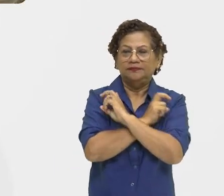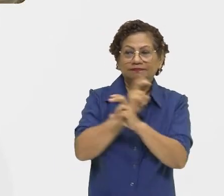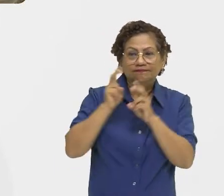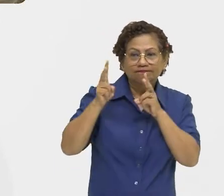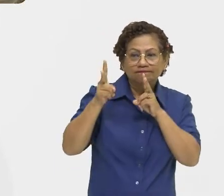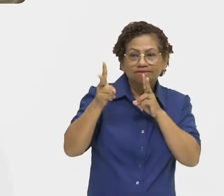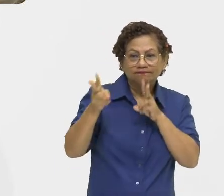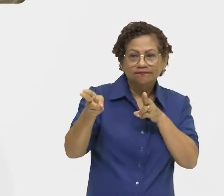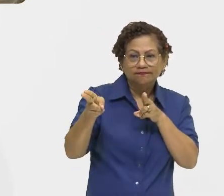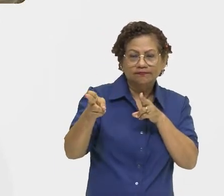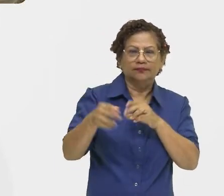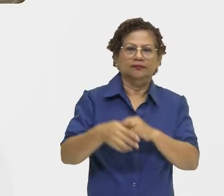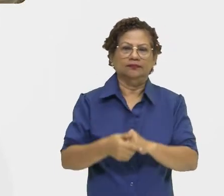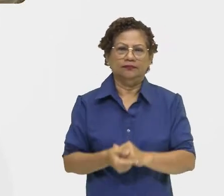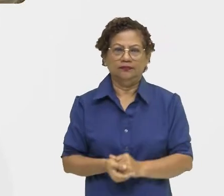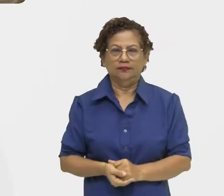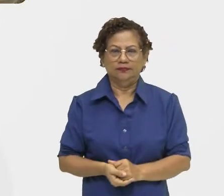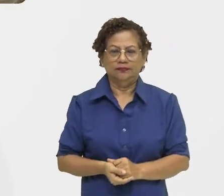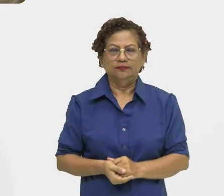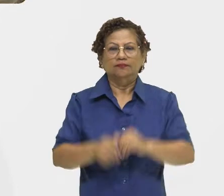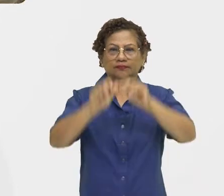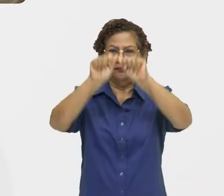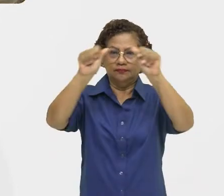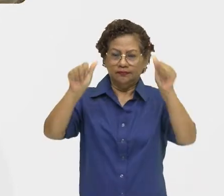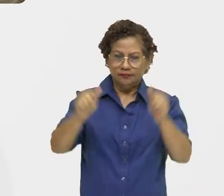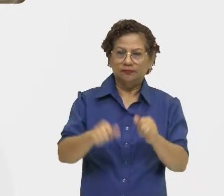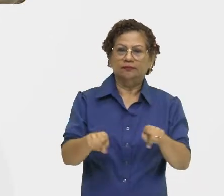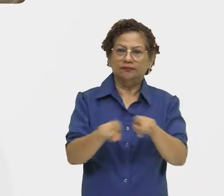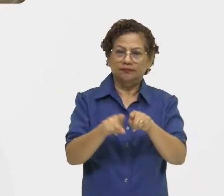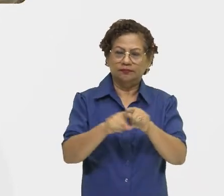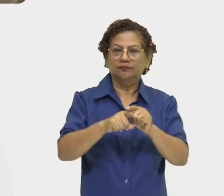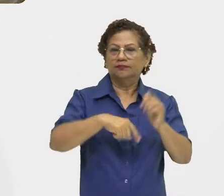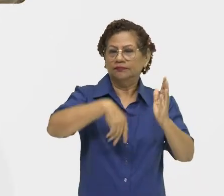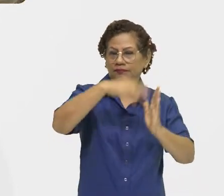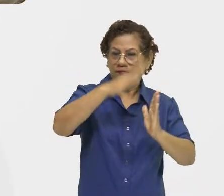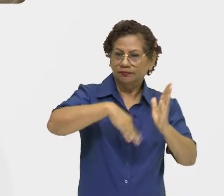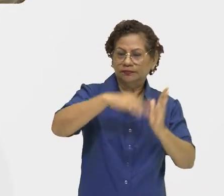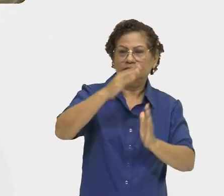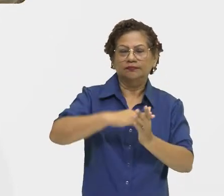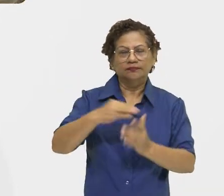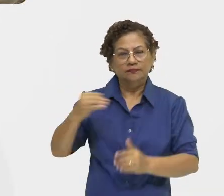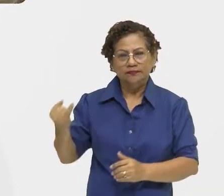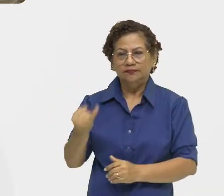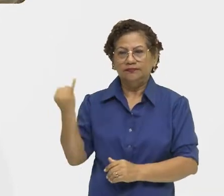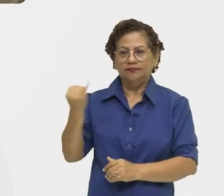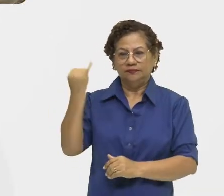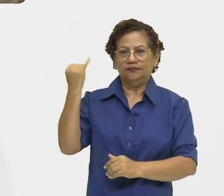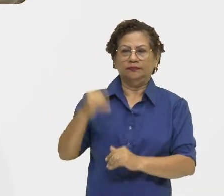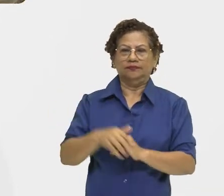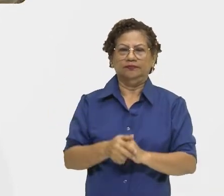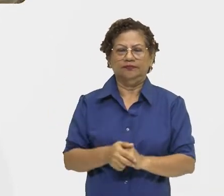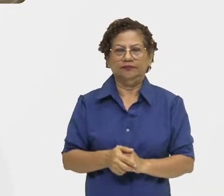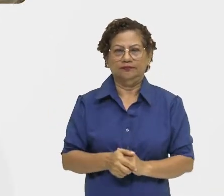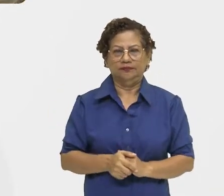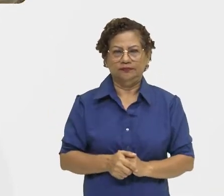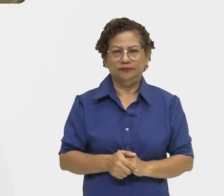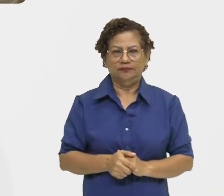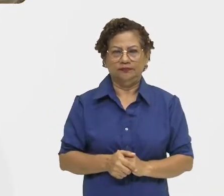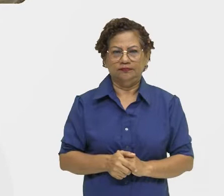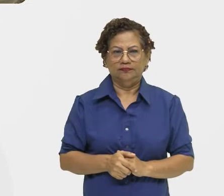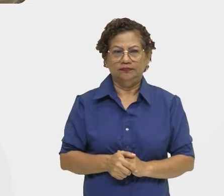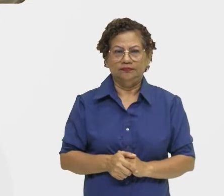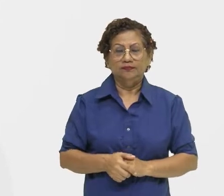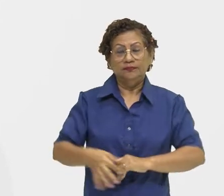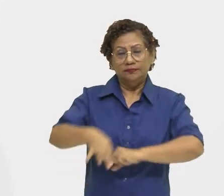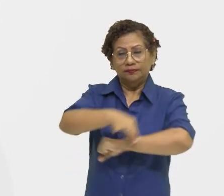certo? Então, assim como na escultura, na pintura, a gente tinha esse caráter de adoração. E na arquitetura?